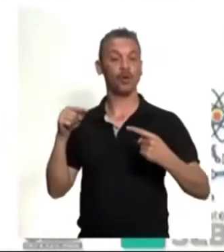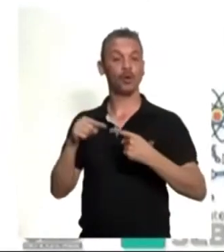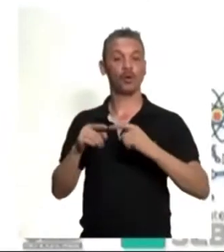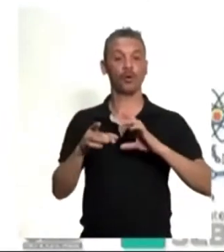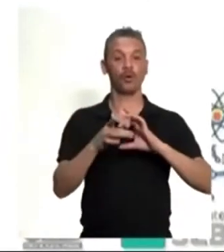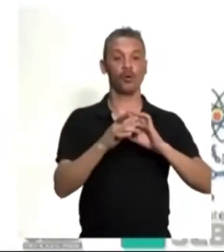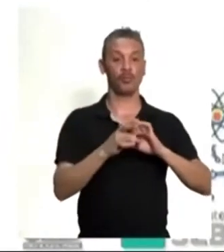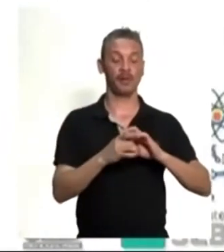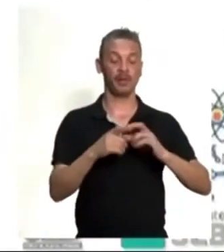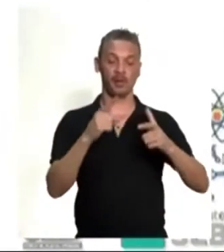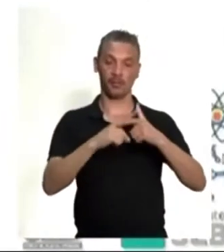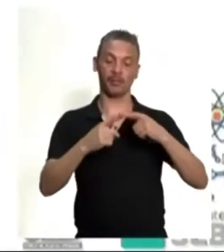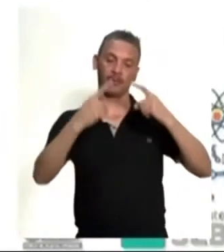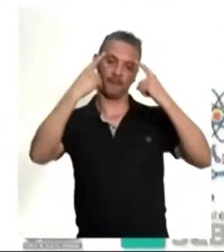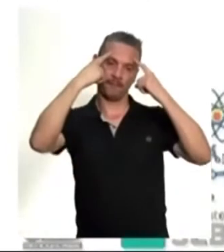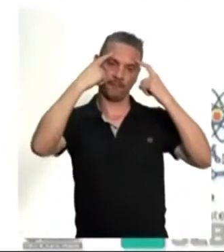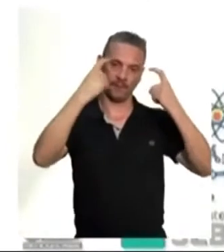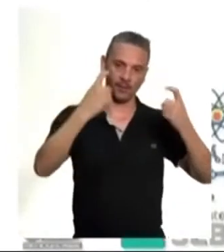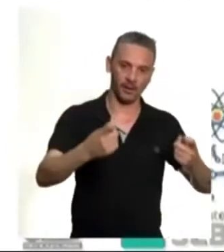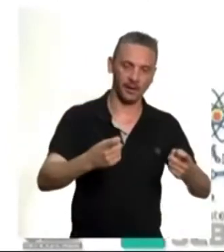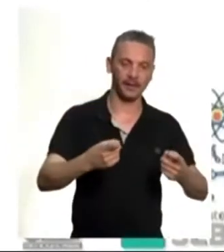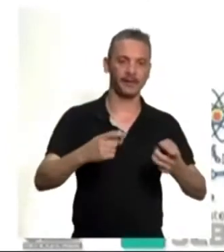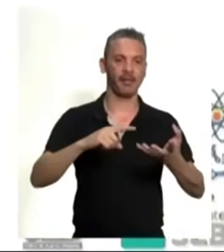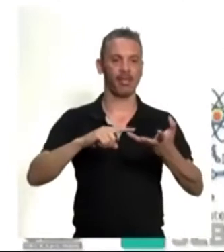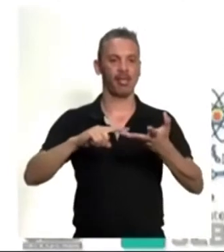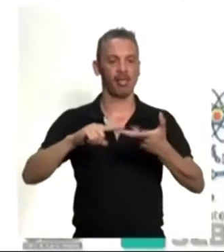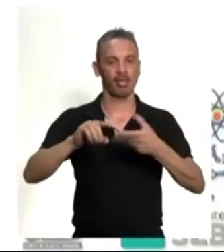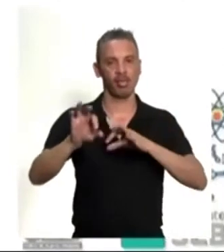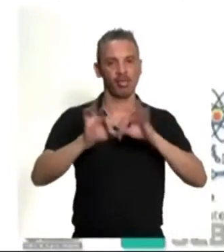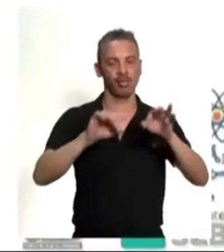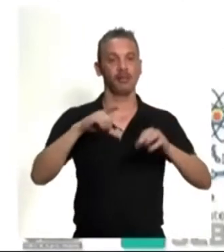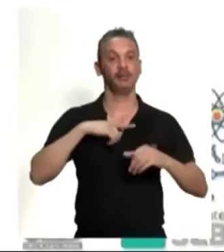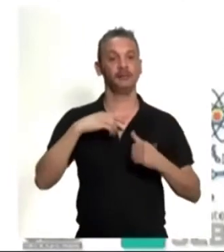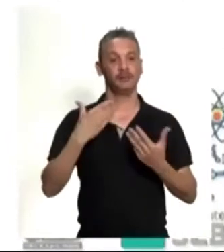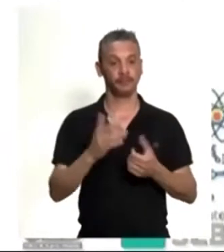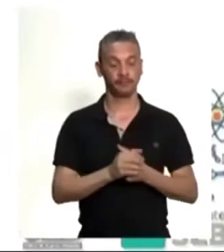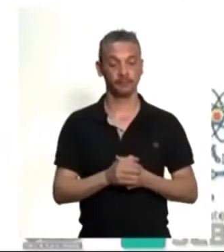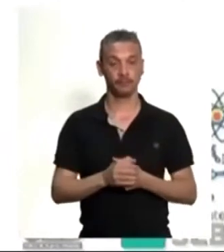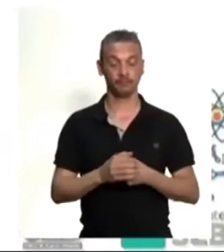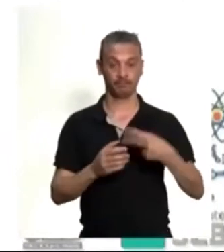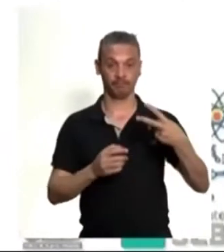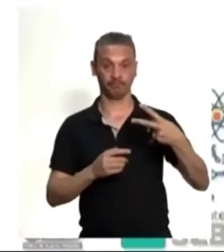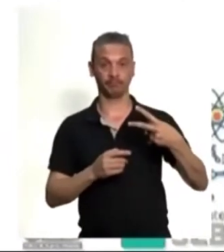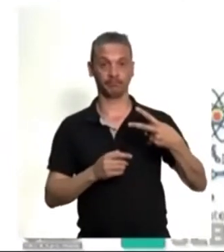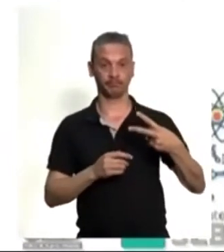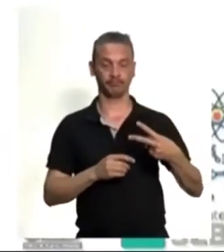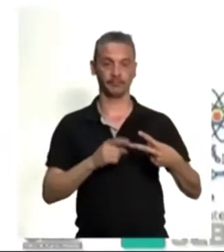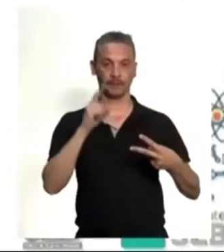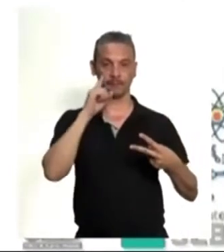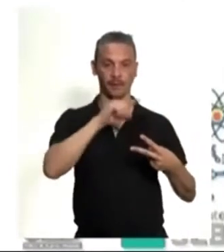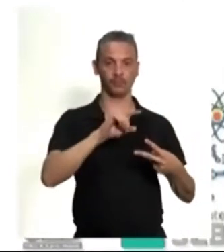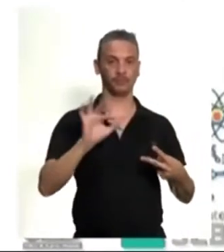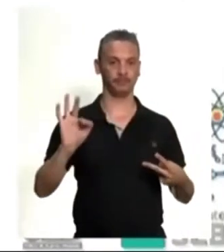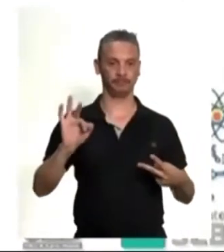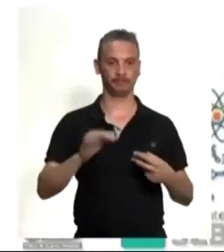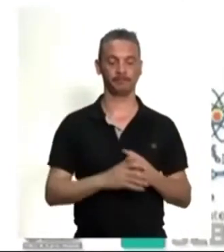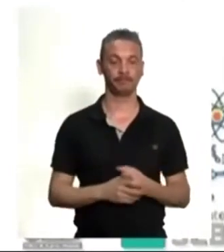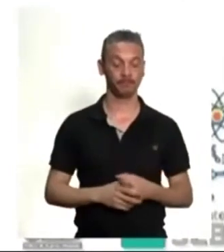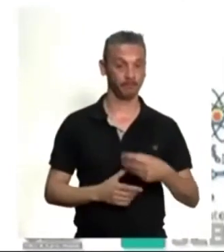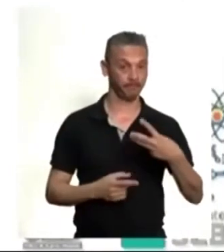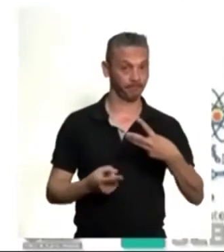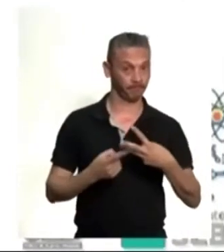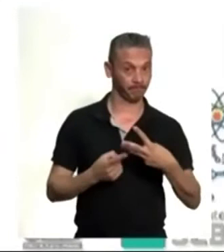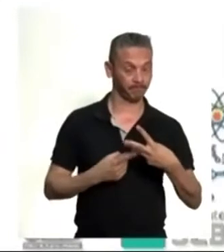associado a problemas como violência, déficit habitacional. Então, essa segunda afirmativa é falsa.